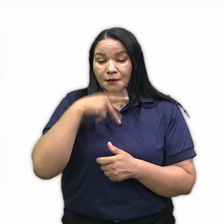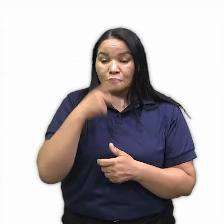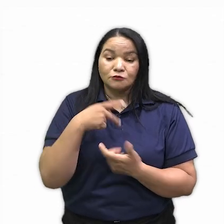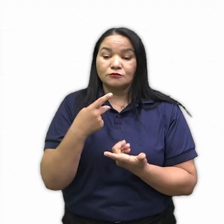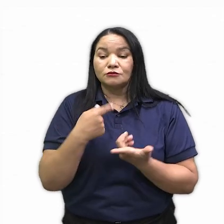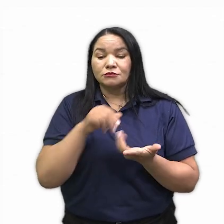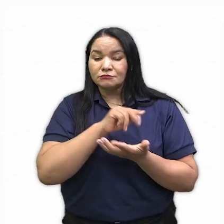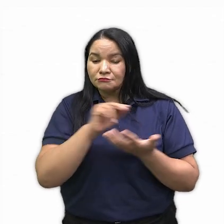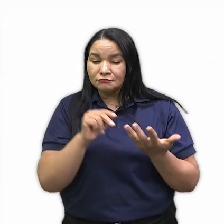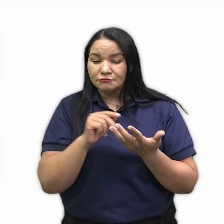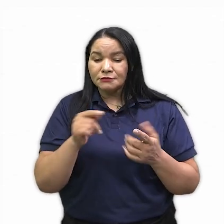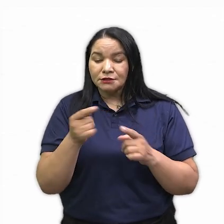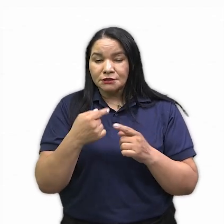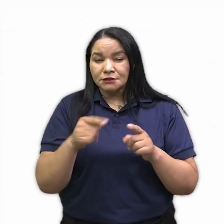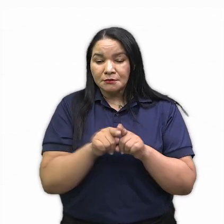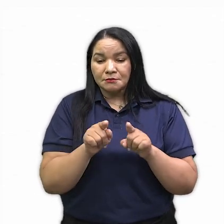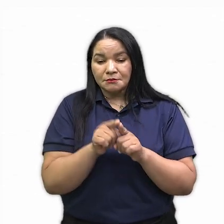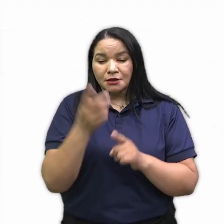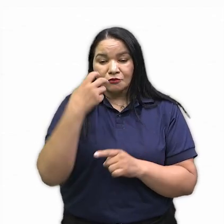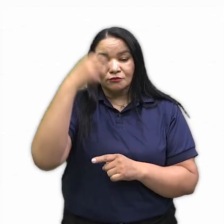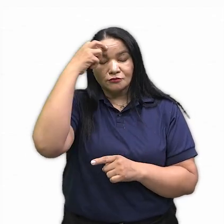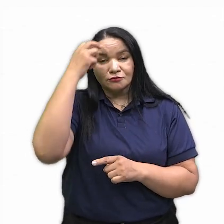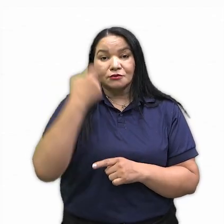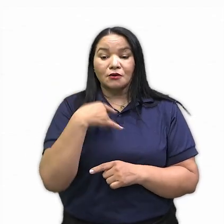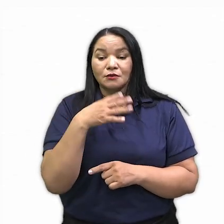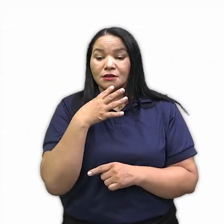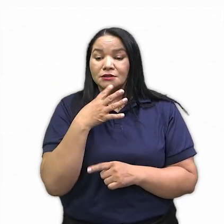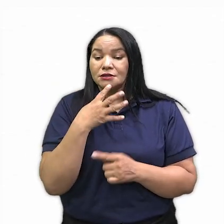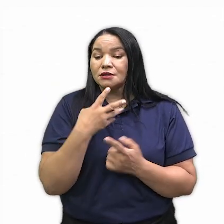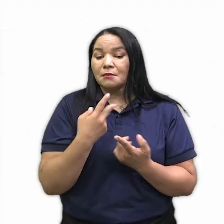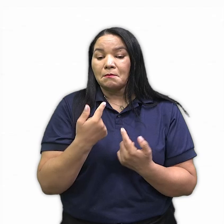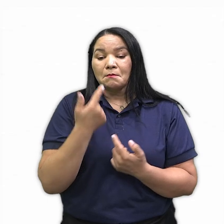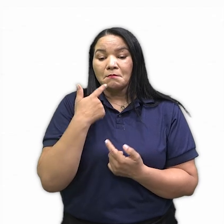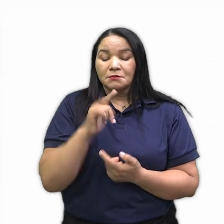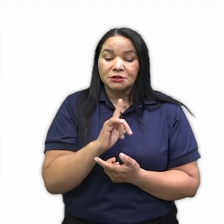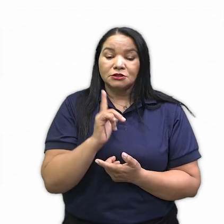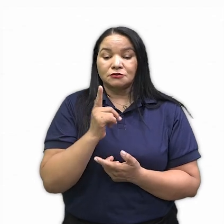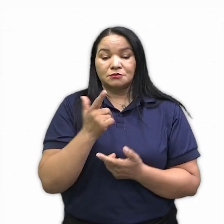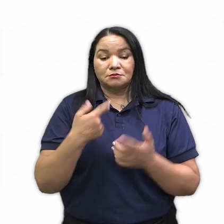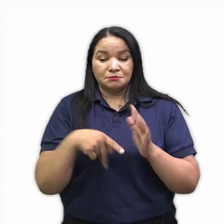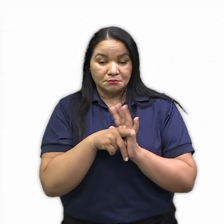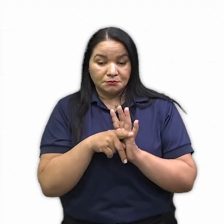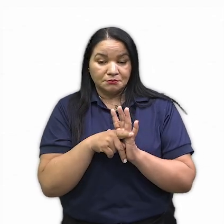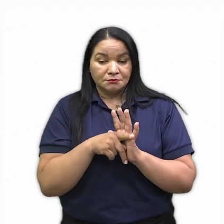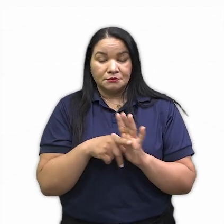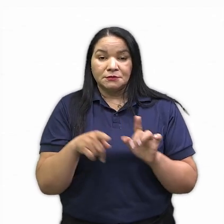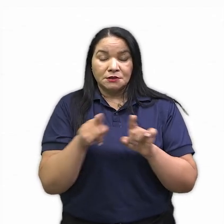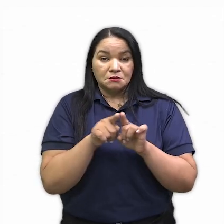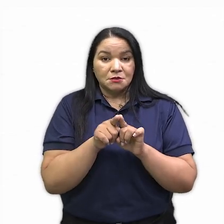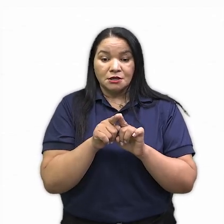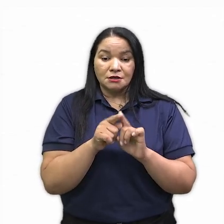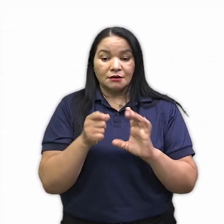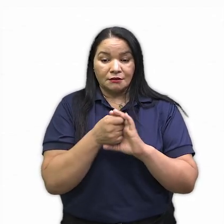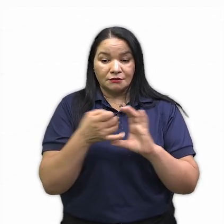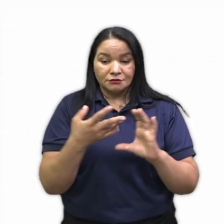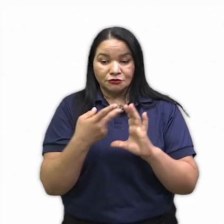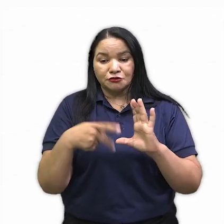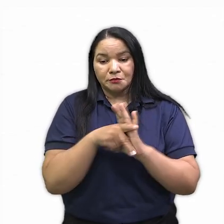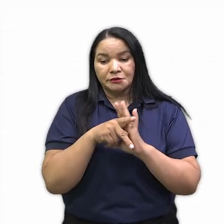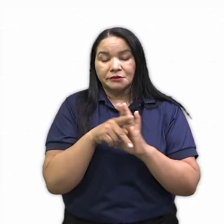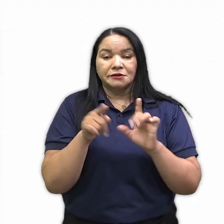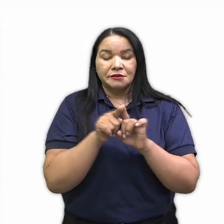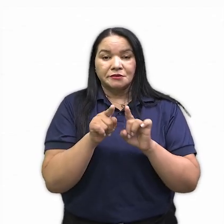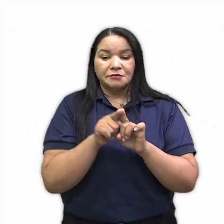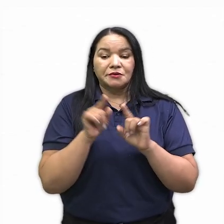Colômbia. A cultura quechua, gente, é conhecida por suas línguas nativas, né, bem ali